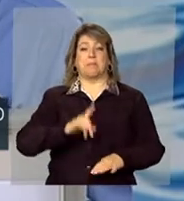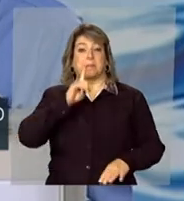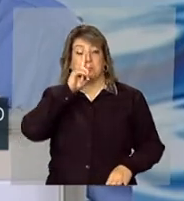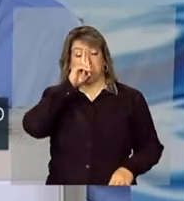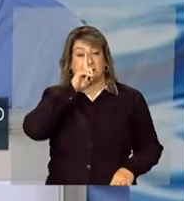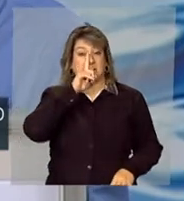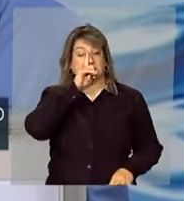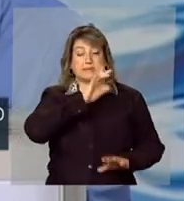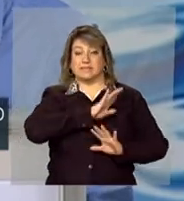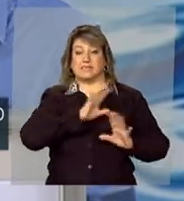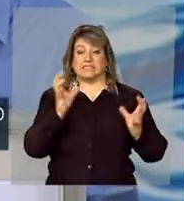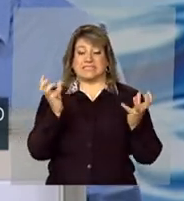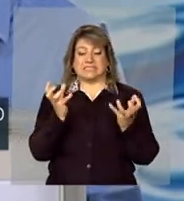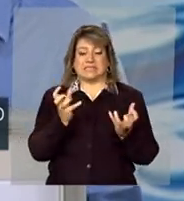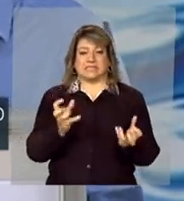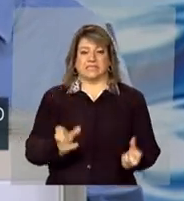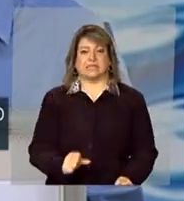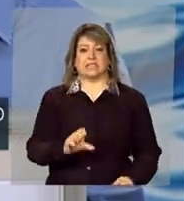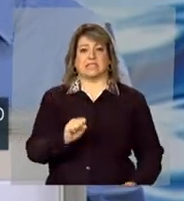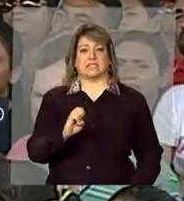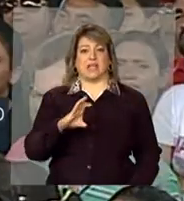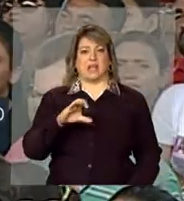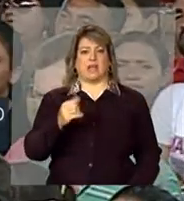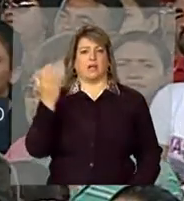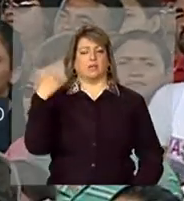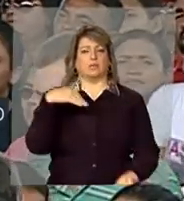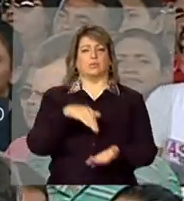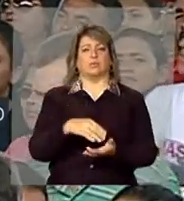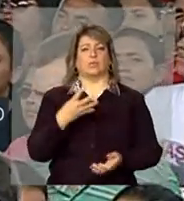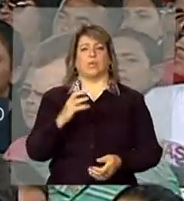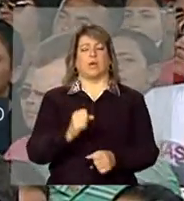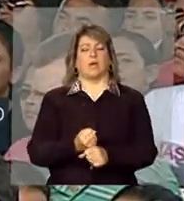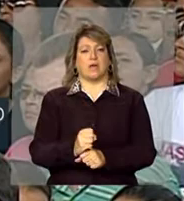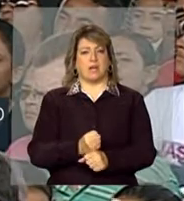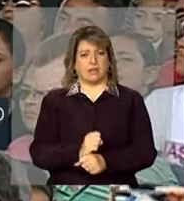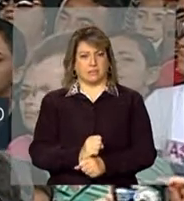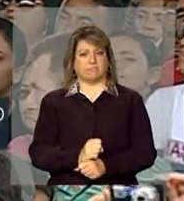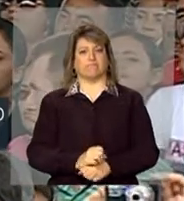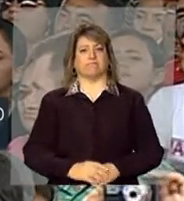grave estiagem dos últimos 40 anos,